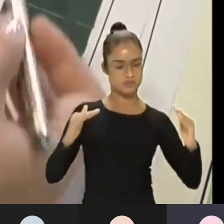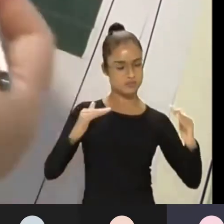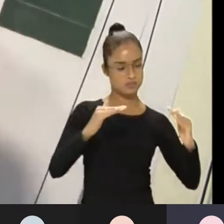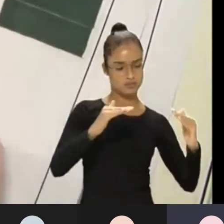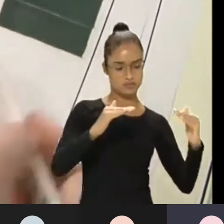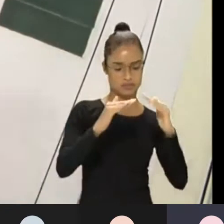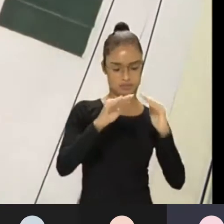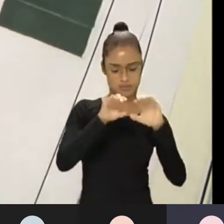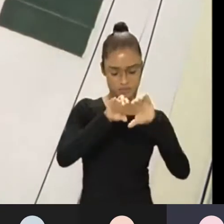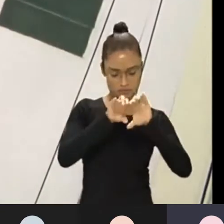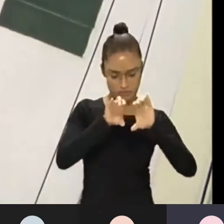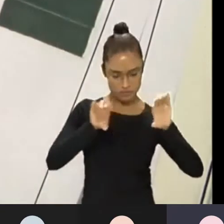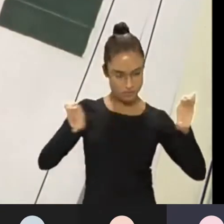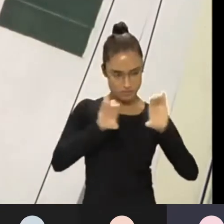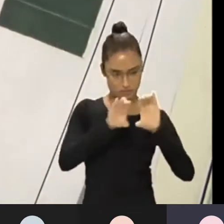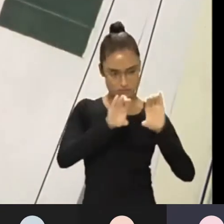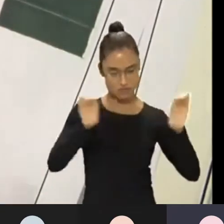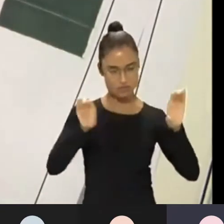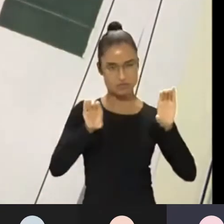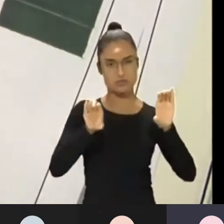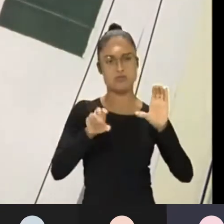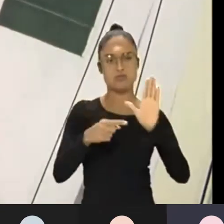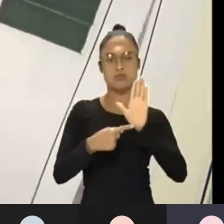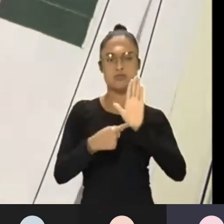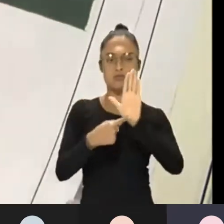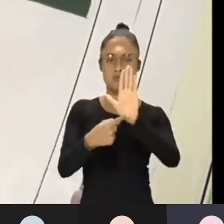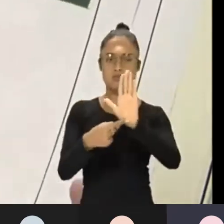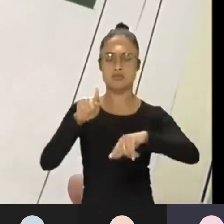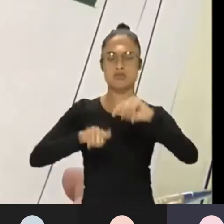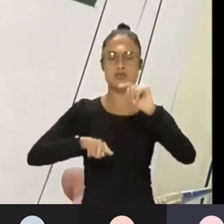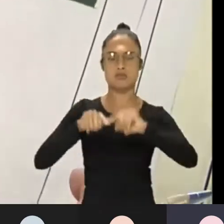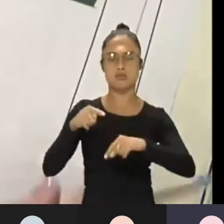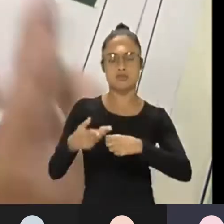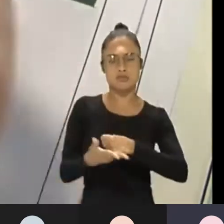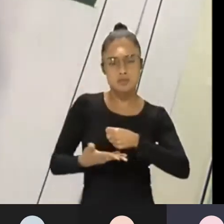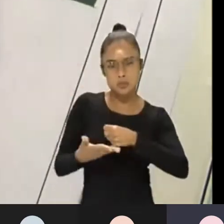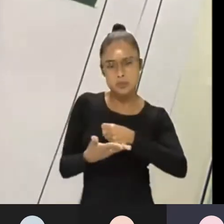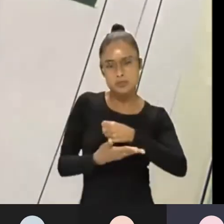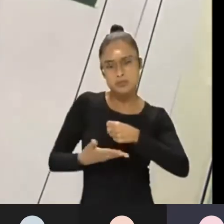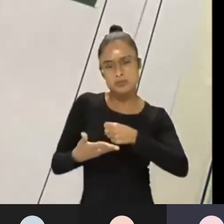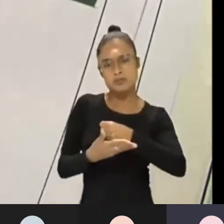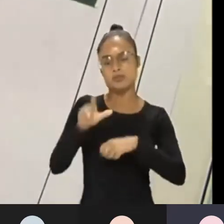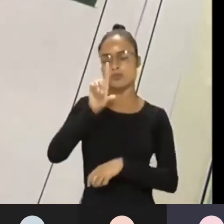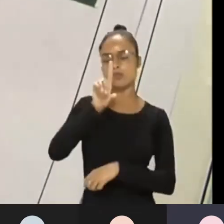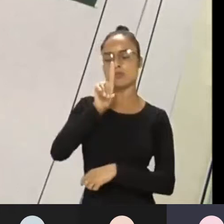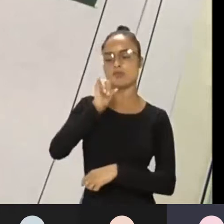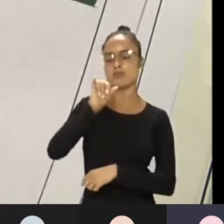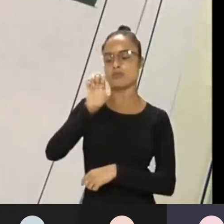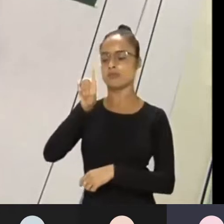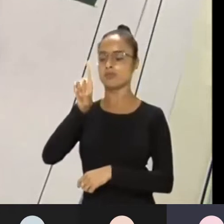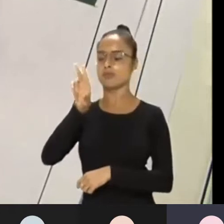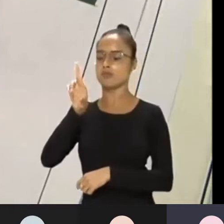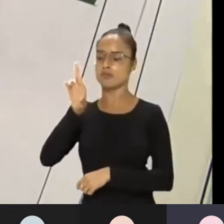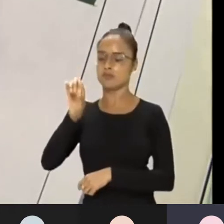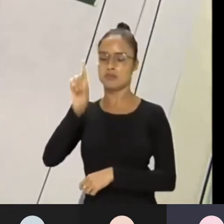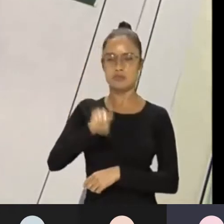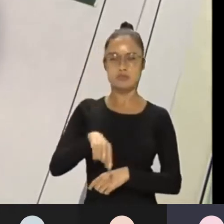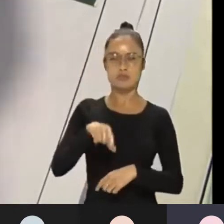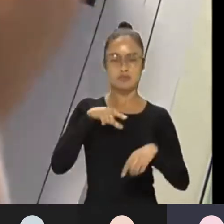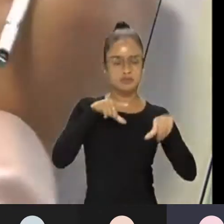de projeção, que é base para esse tipo de representação. Então, nessa primeira posição, está associada a